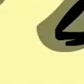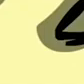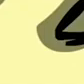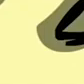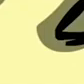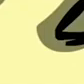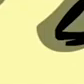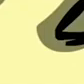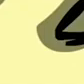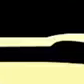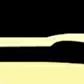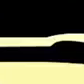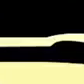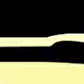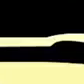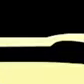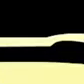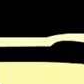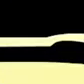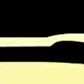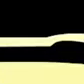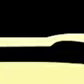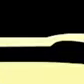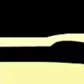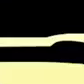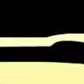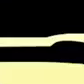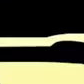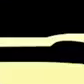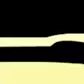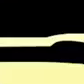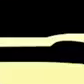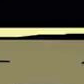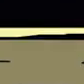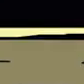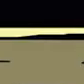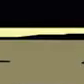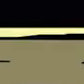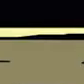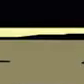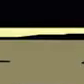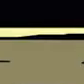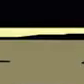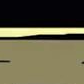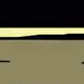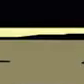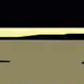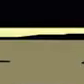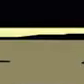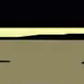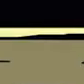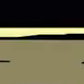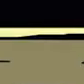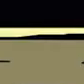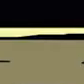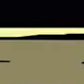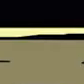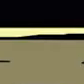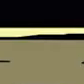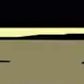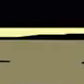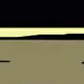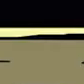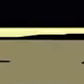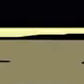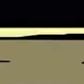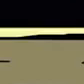e na frente de casa." "O senhor tá certo, seu Francisco, o senhor tá certo." Aproveitando a situação, Juventina pediu ao pai para que